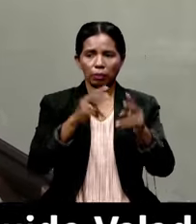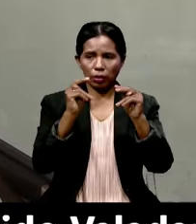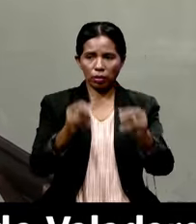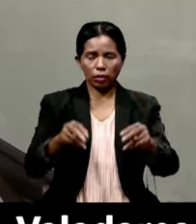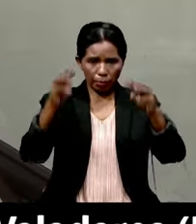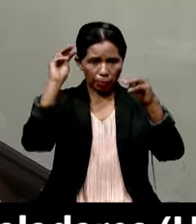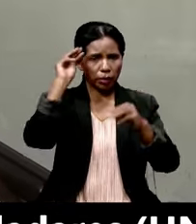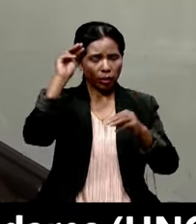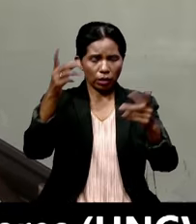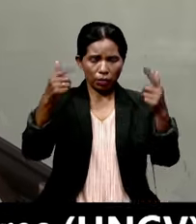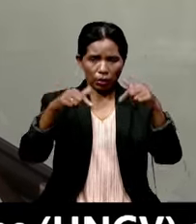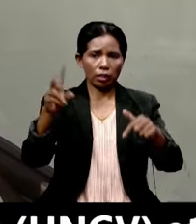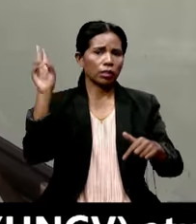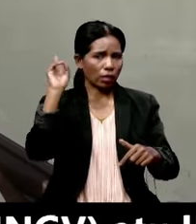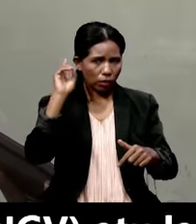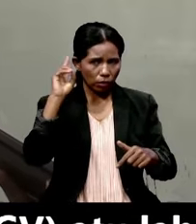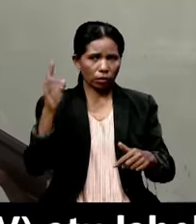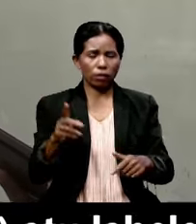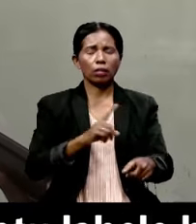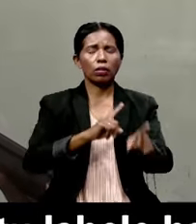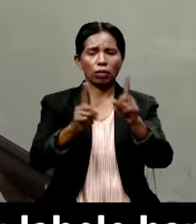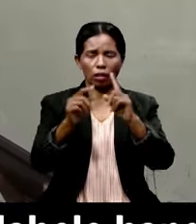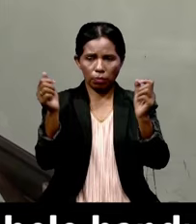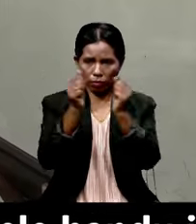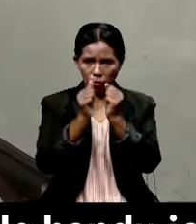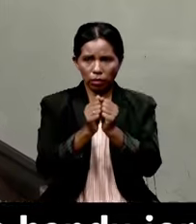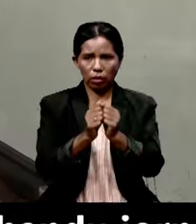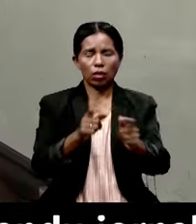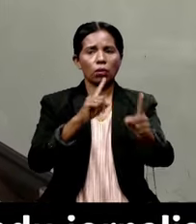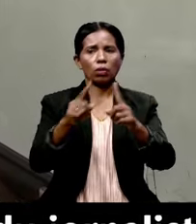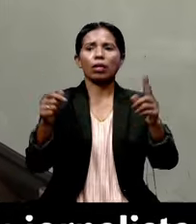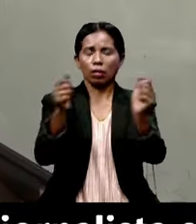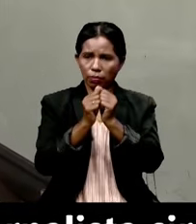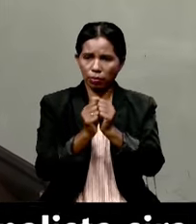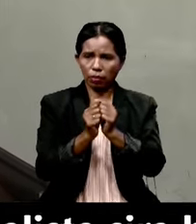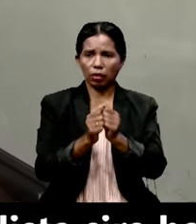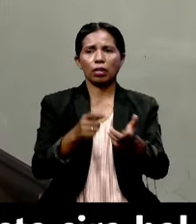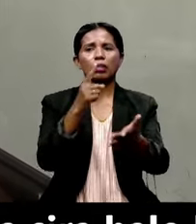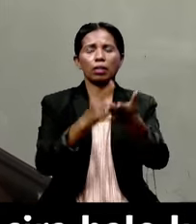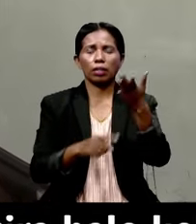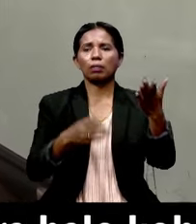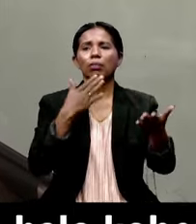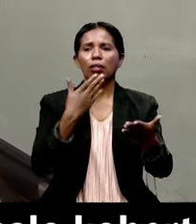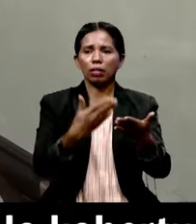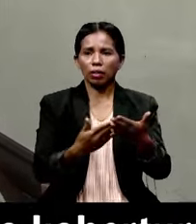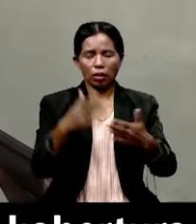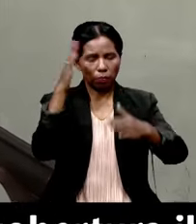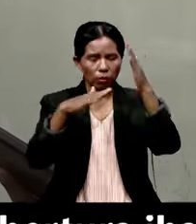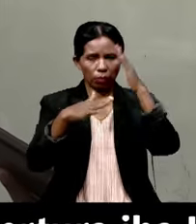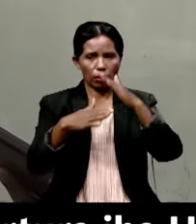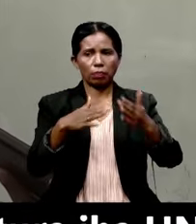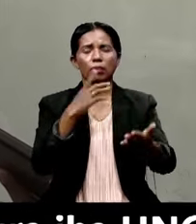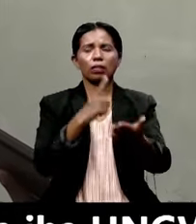para ita rona bamalu kolia bamalu saida ma dia cleo e problema saida ma que